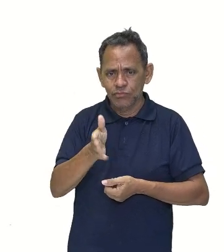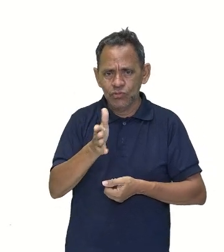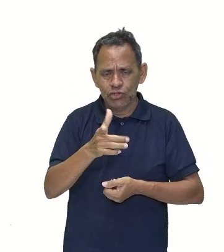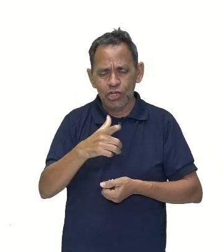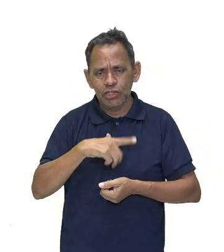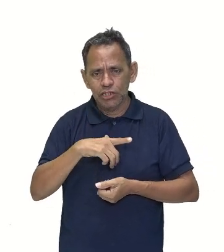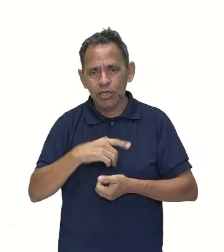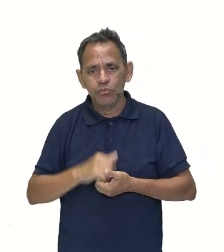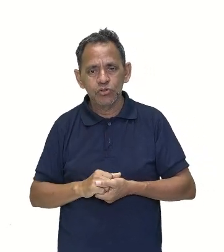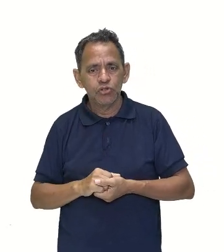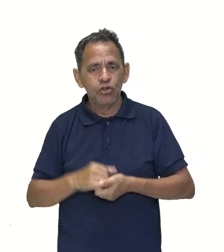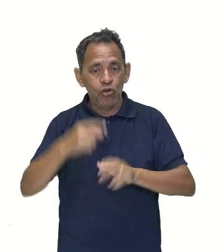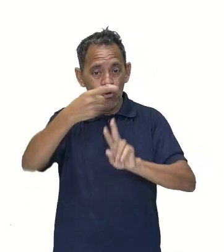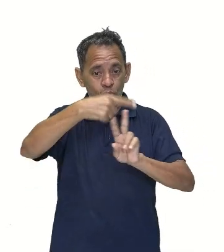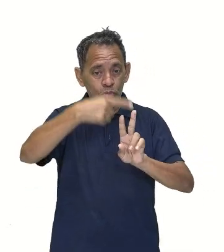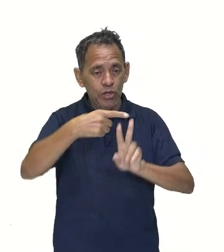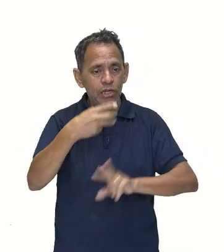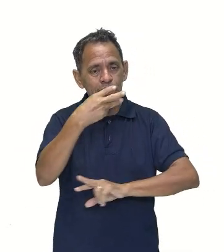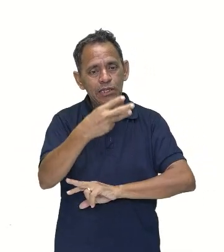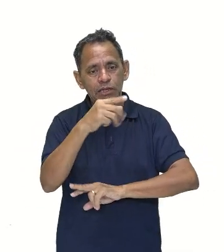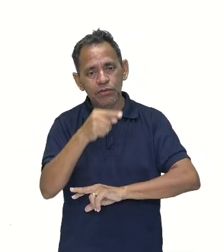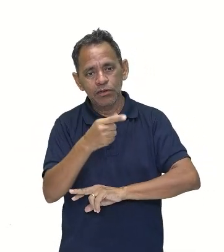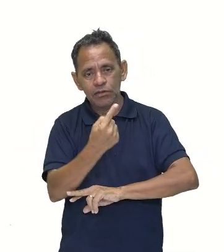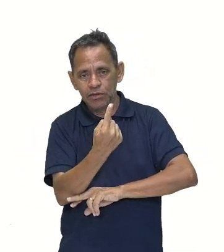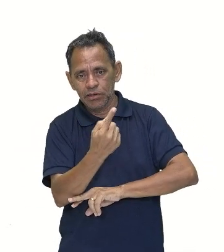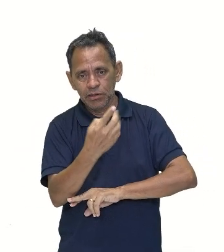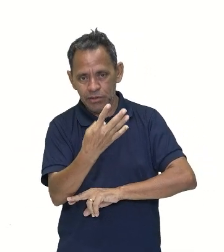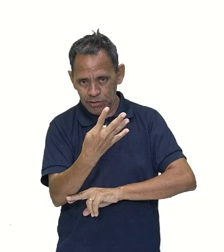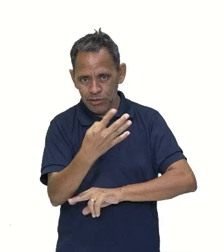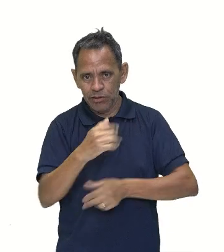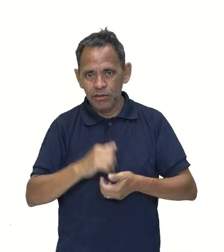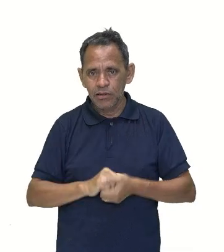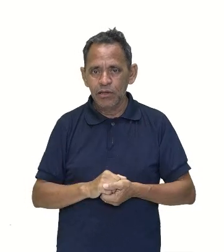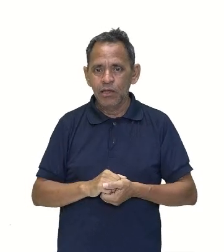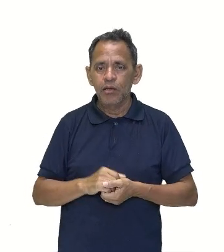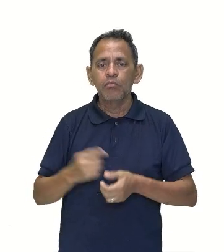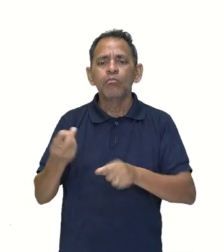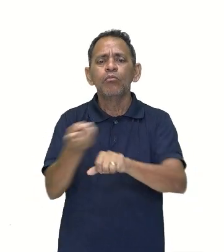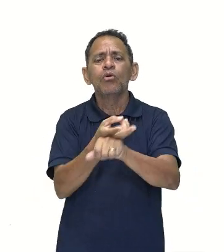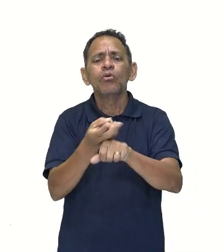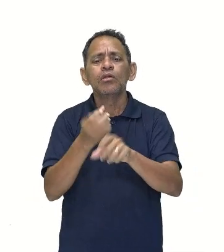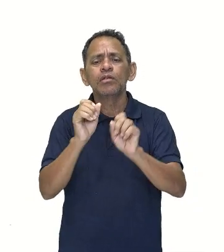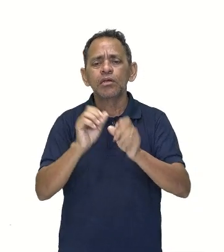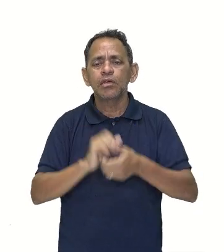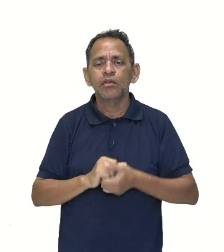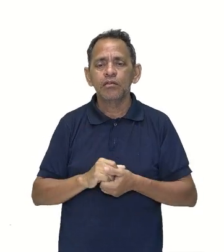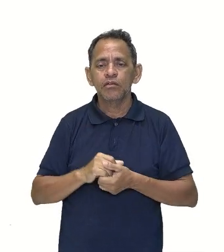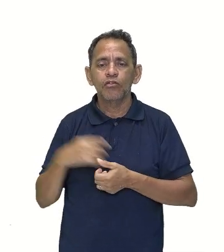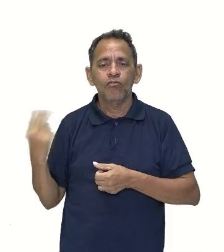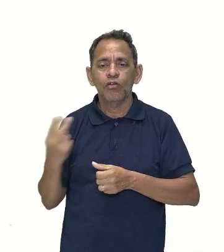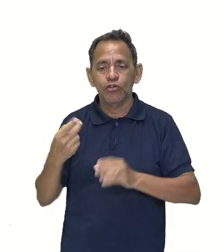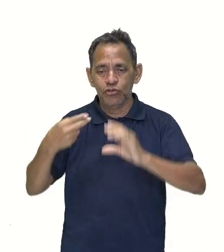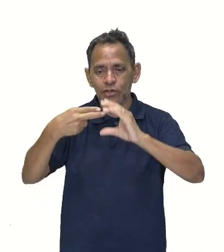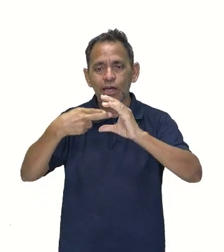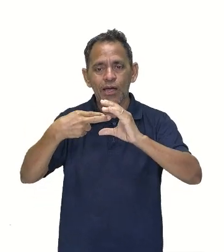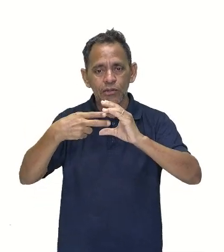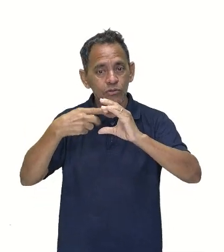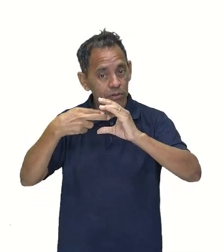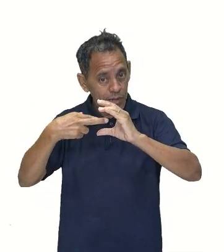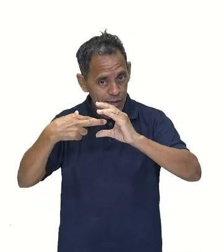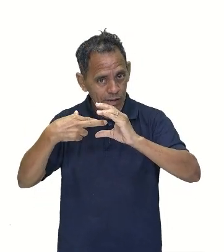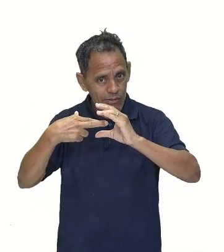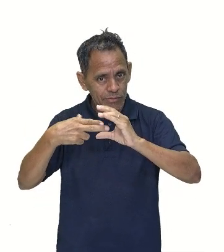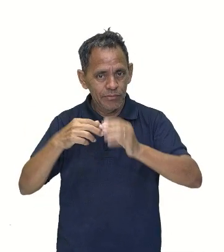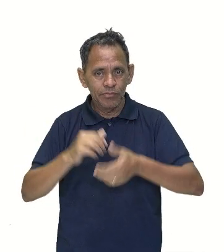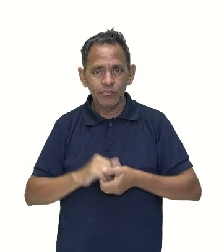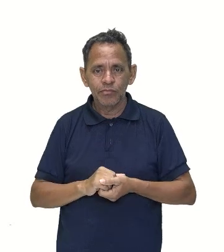valor de π, que vale 3,14, né? E estamos procurando quem? O raio, né? Estamos procurando o valor de